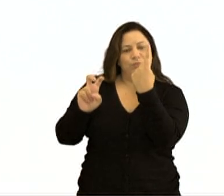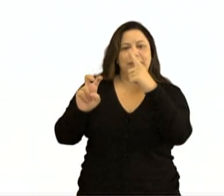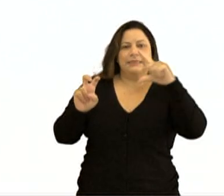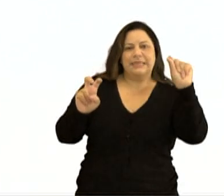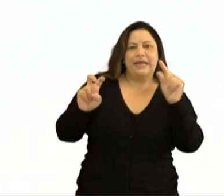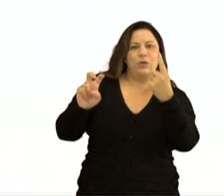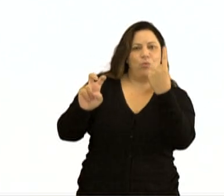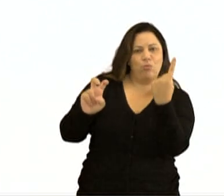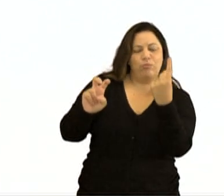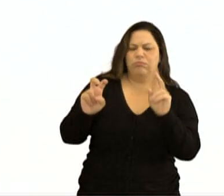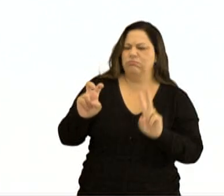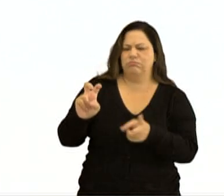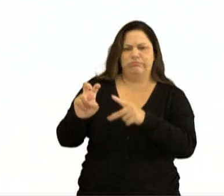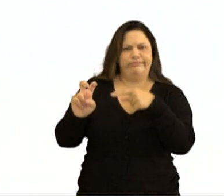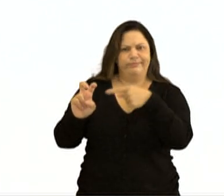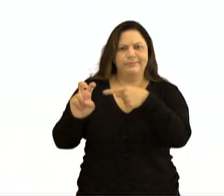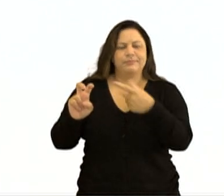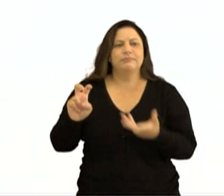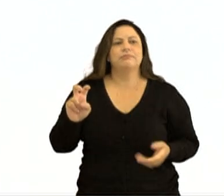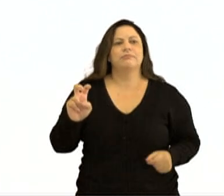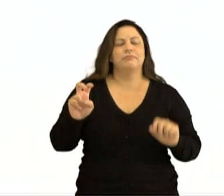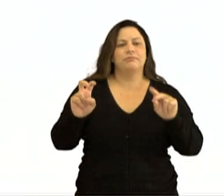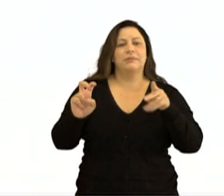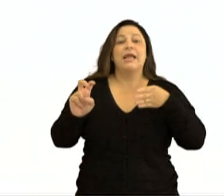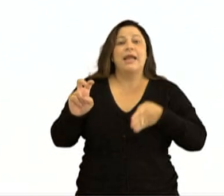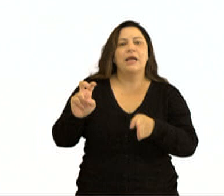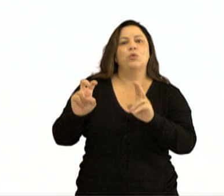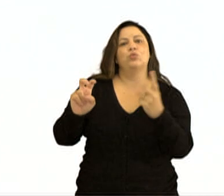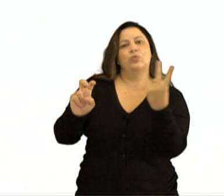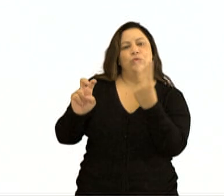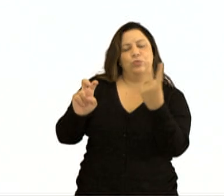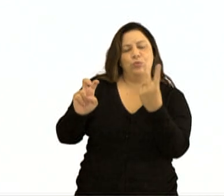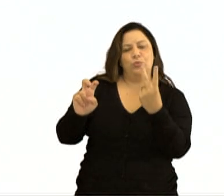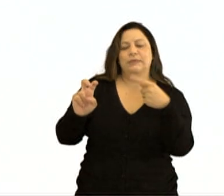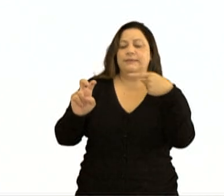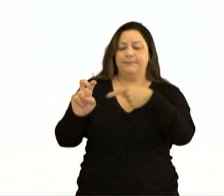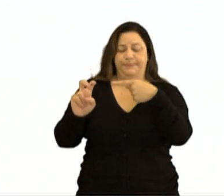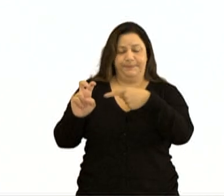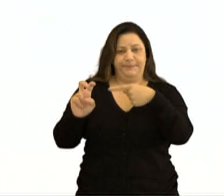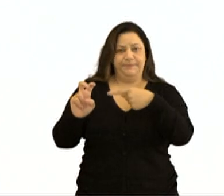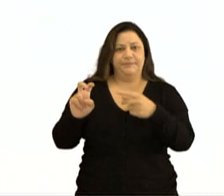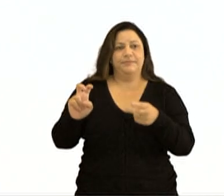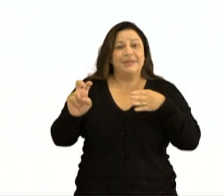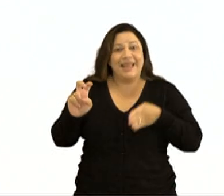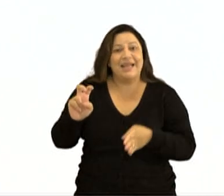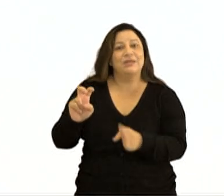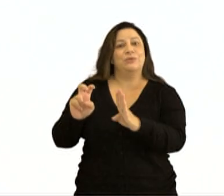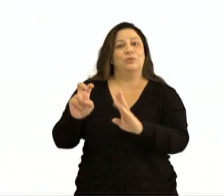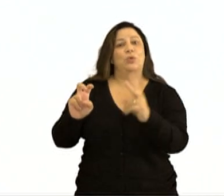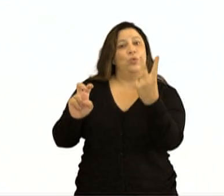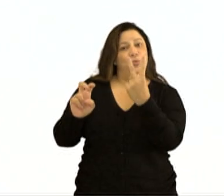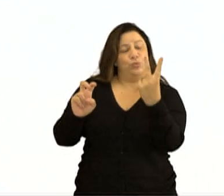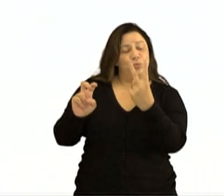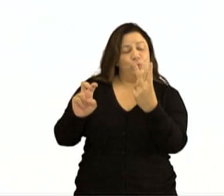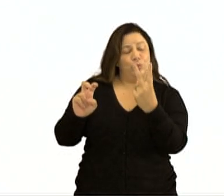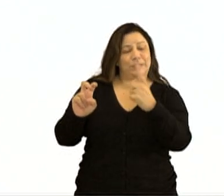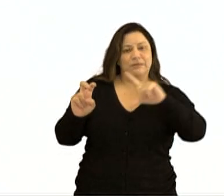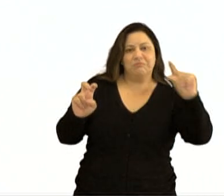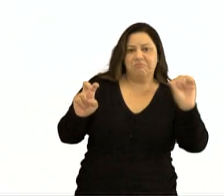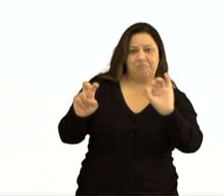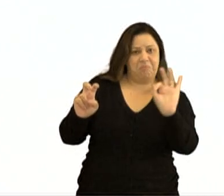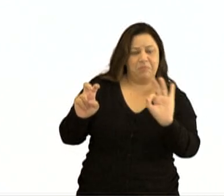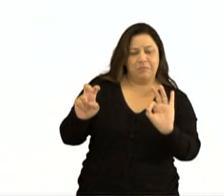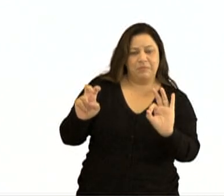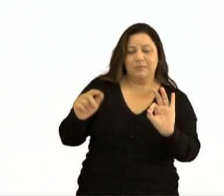permaneceu 5. Entrou 2 e saiu 2, permaneceu 5. Entrou 2 e não saiu nenhuma, então